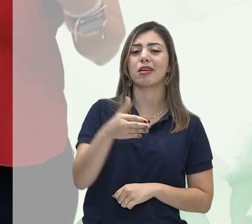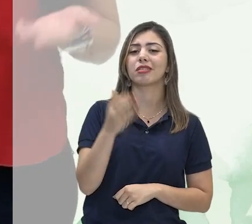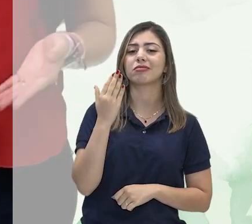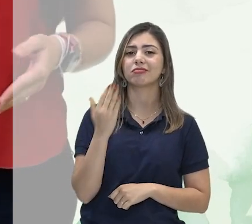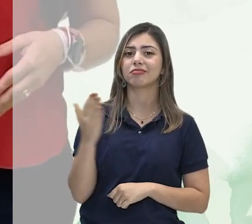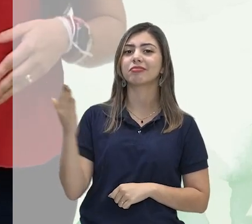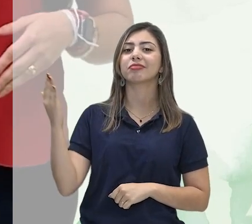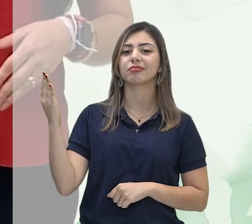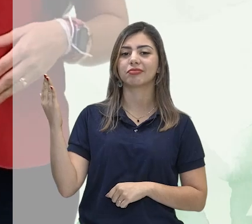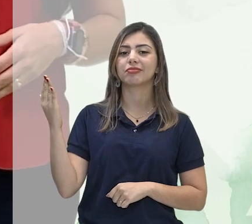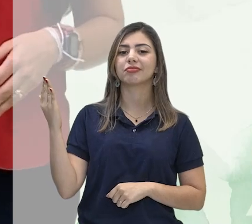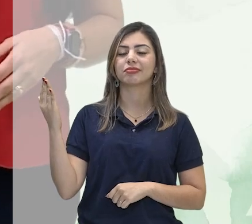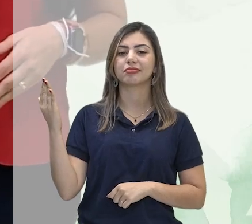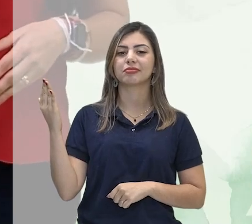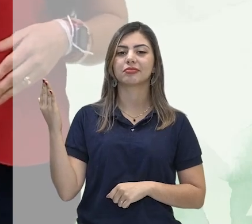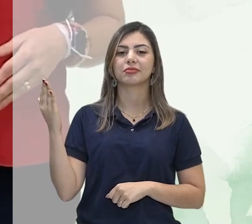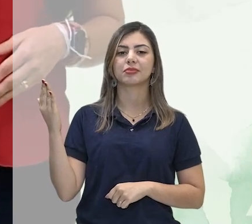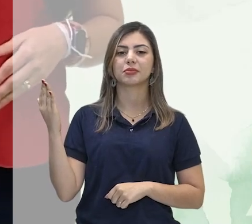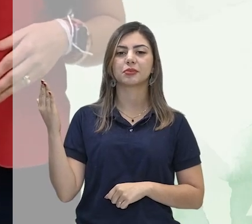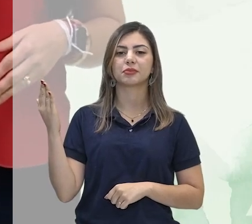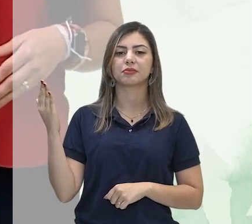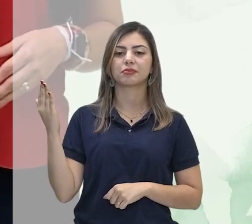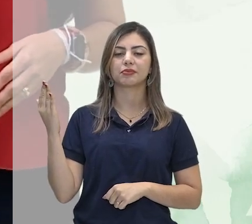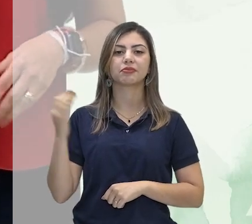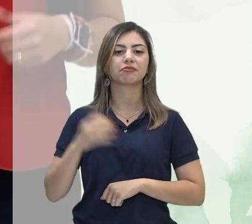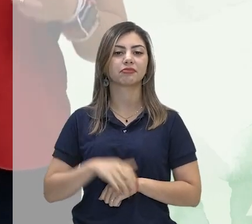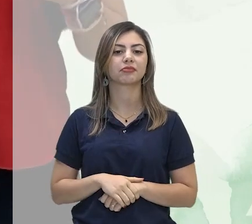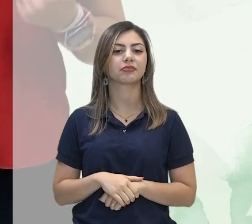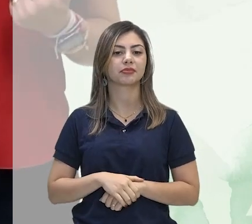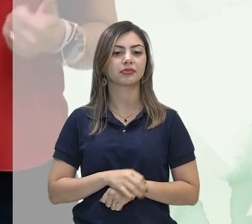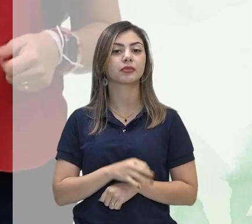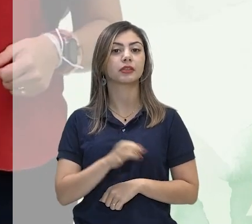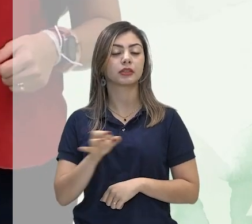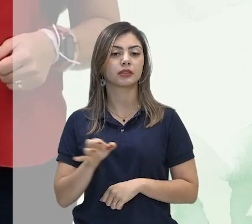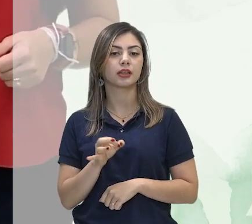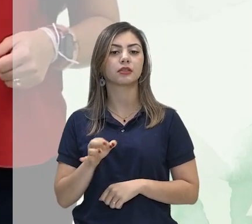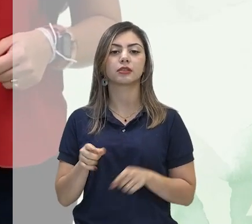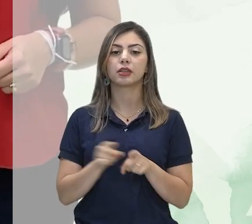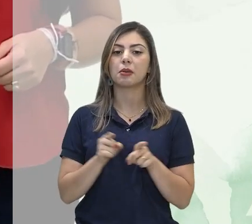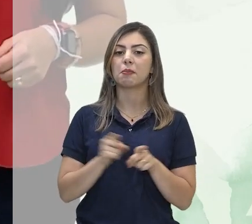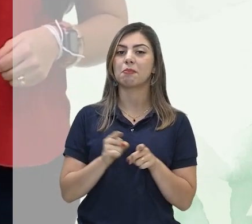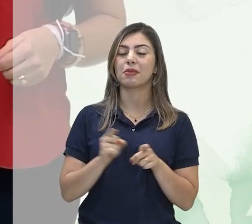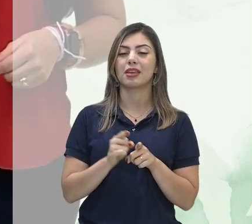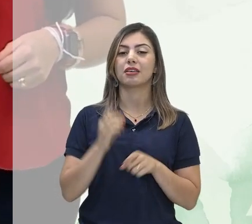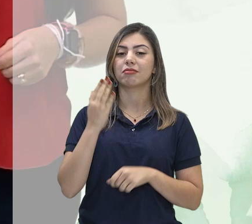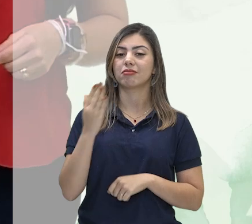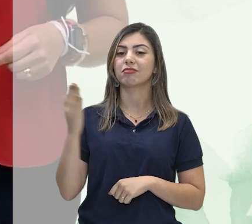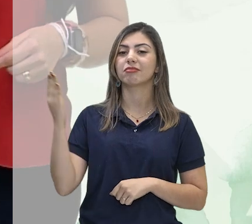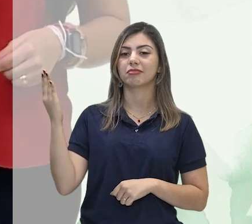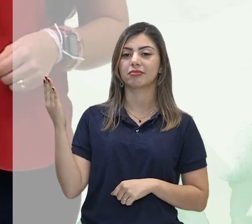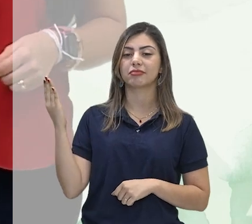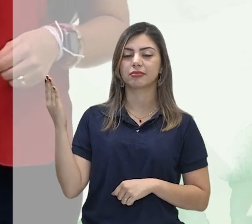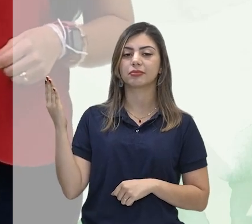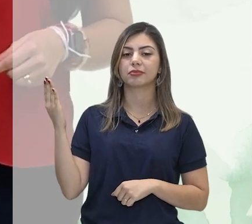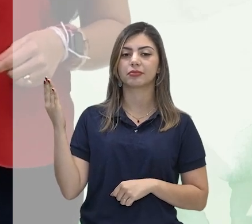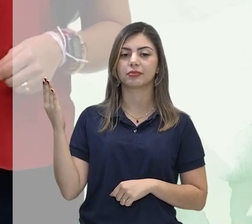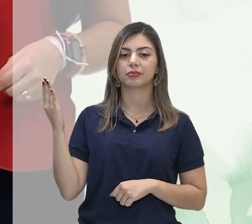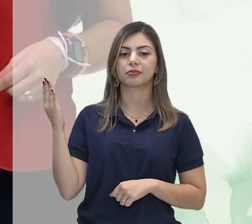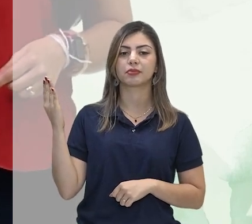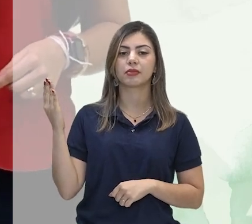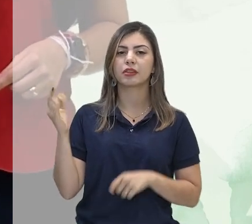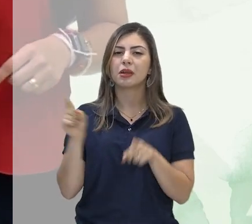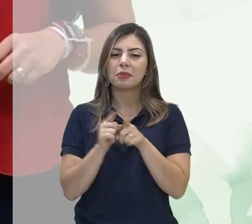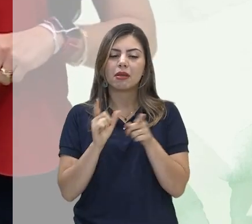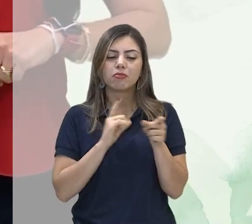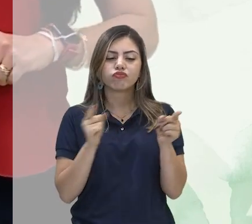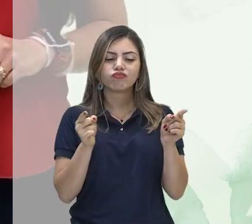piranha, o tambaqui, o jaraqui, grandes bagres como pirarara, piraíba, e também temos um bagre pequeno,